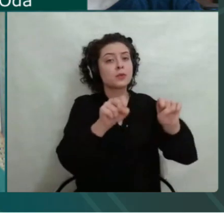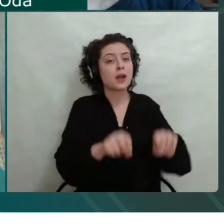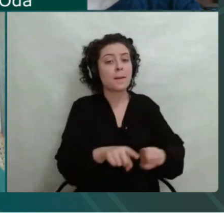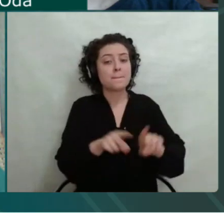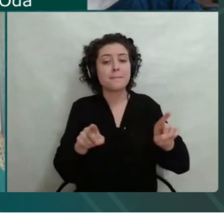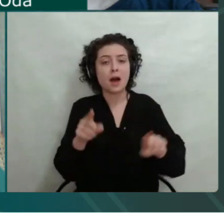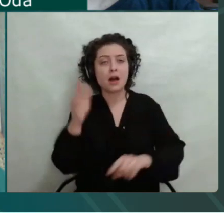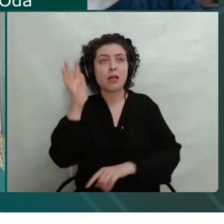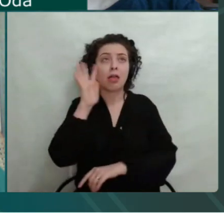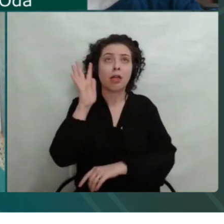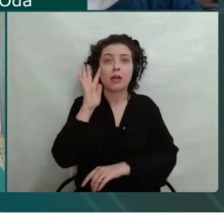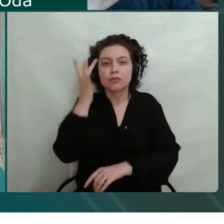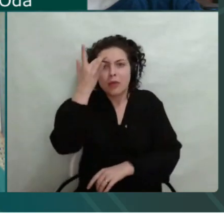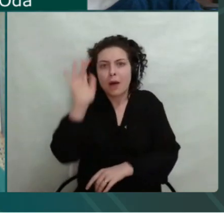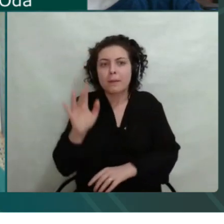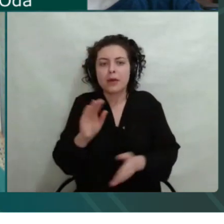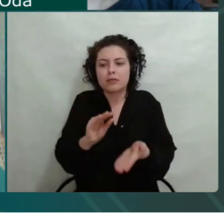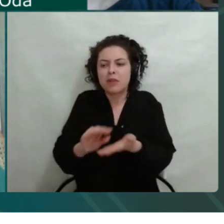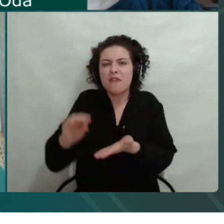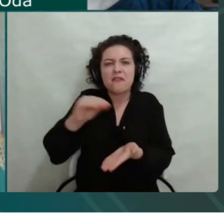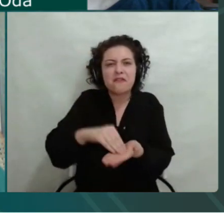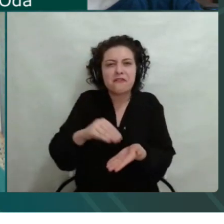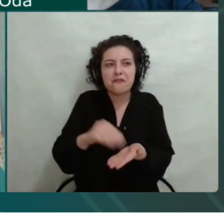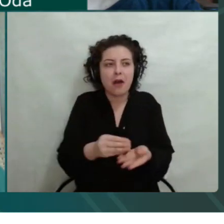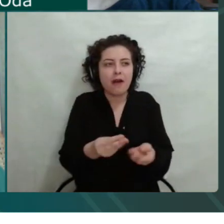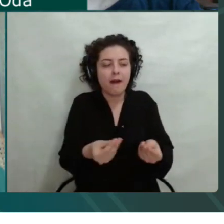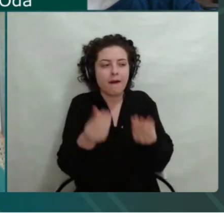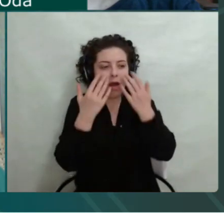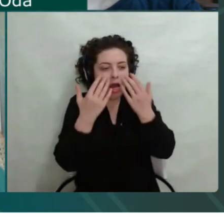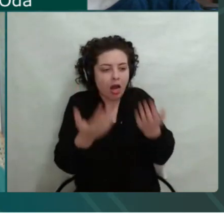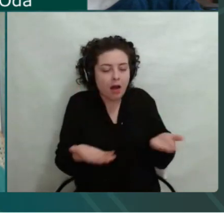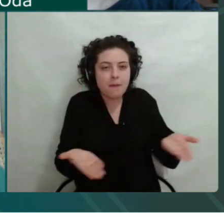o desfinanciamento chegasse a tal ponto. Chegou a pandemia,